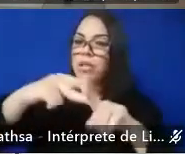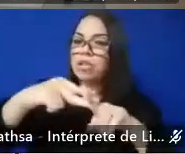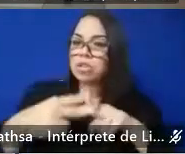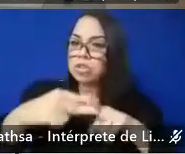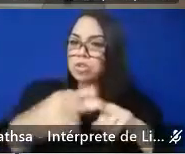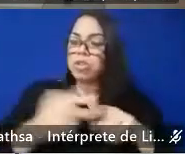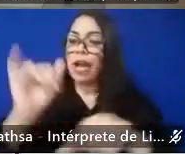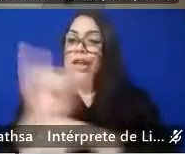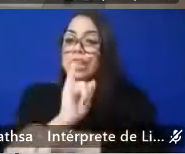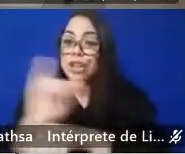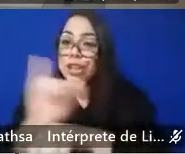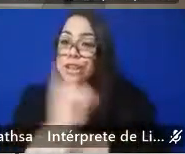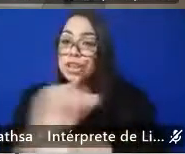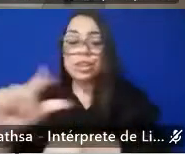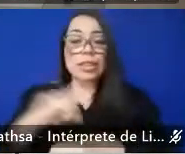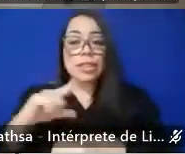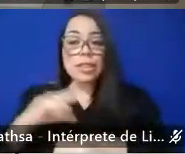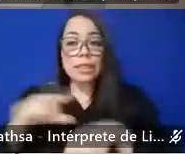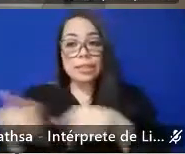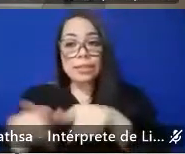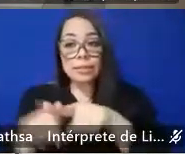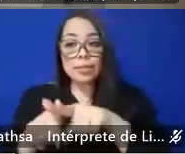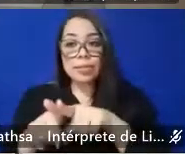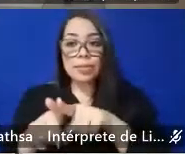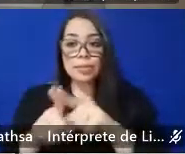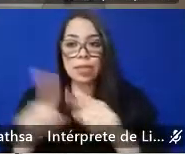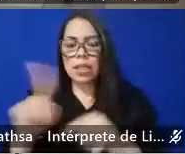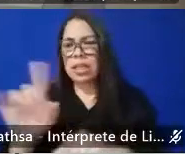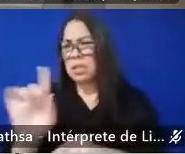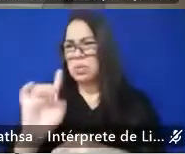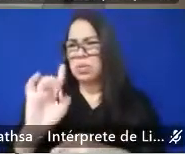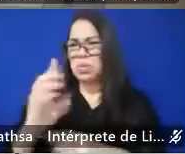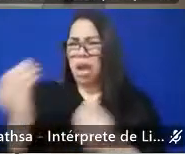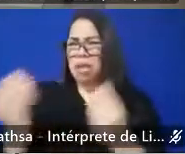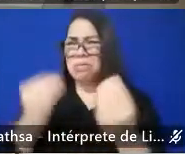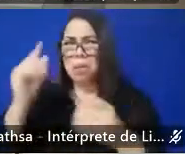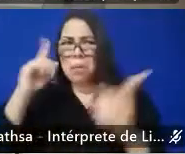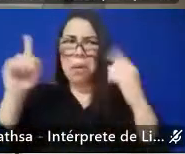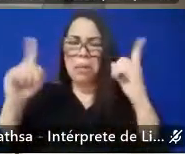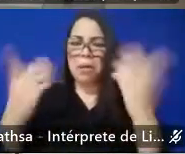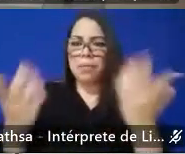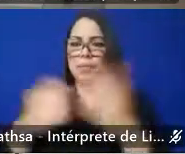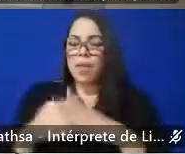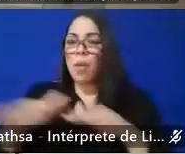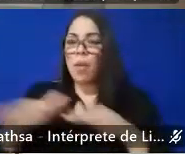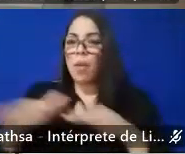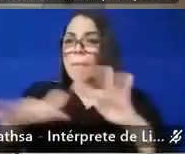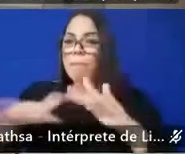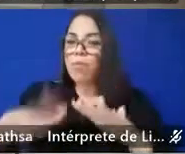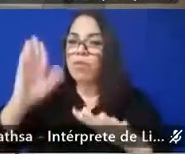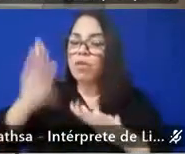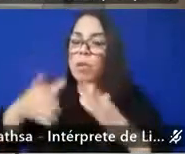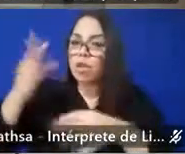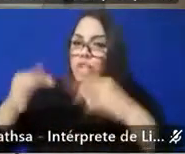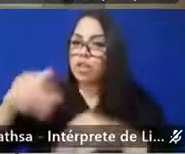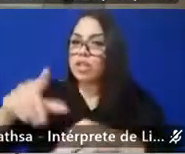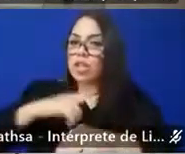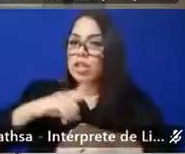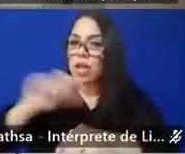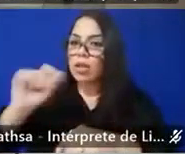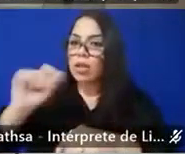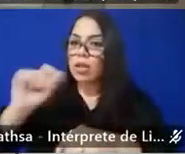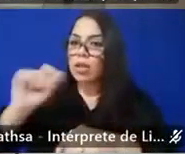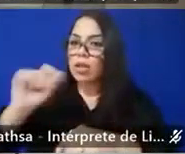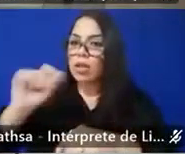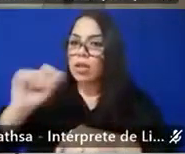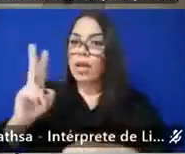e não através de ilhas é o momento que o próprio judiciário já tem ser a valorização dos presidentes